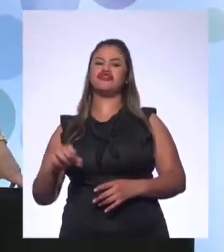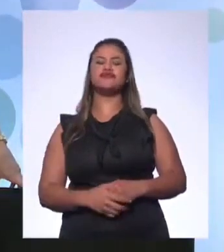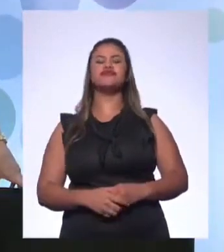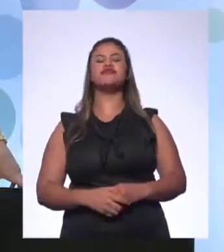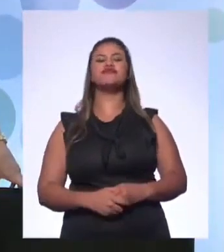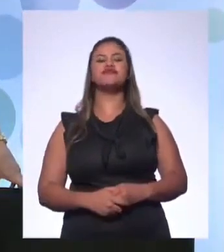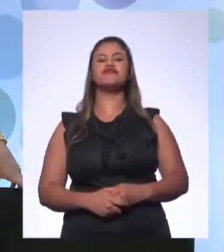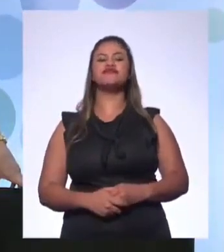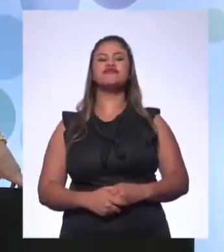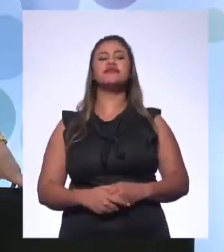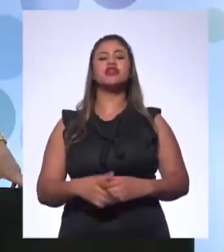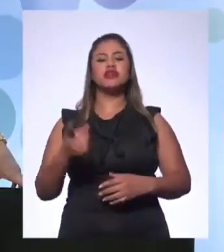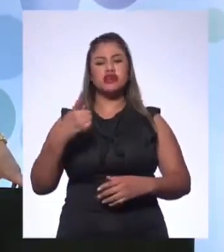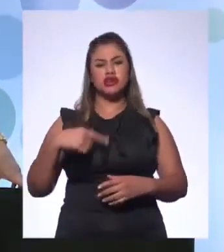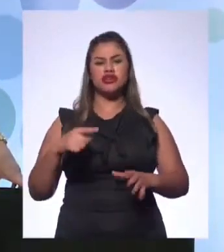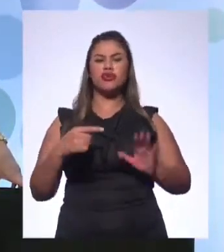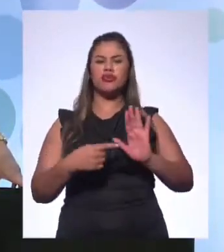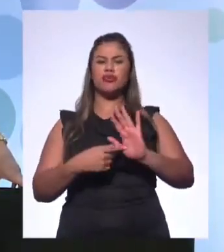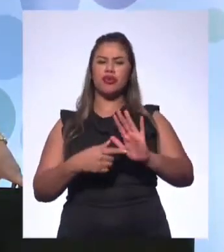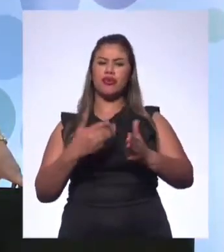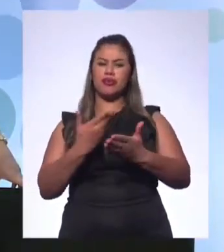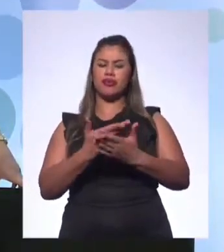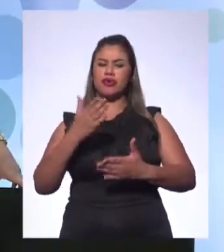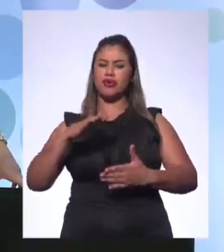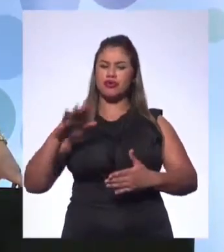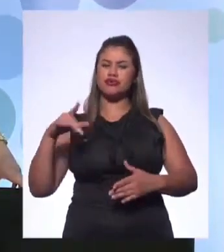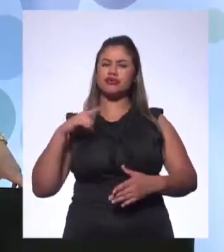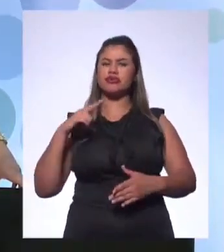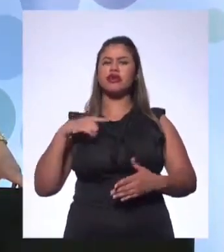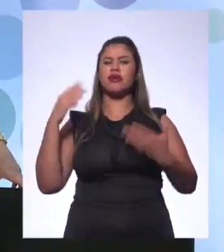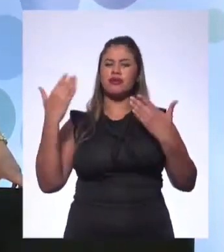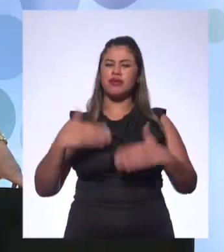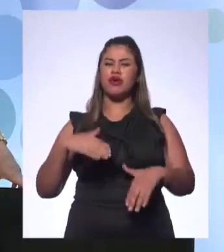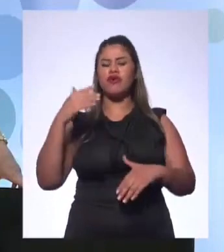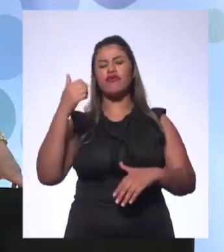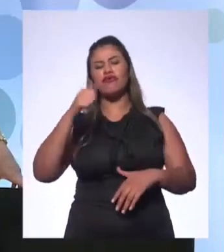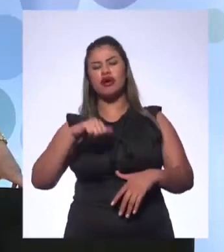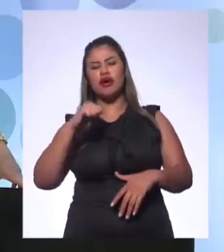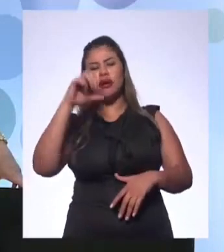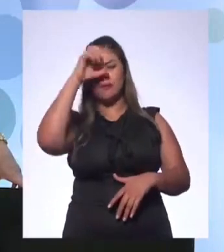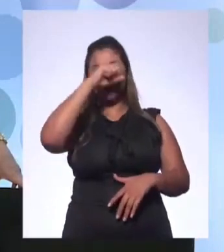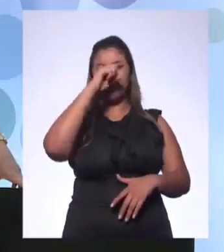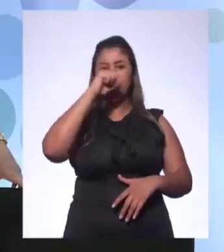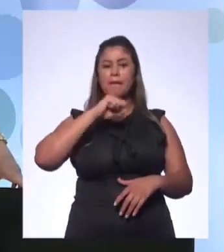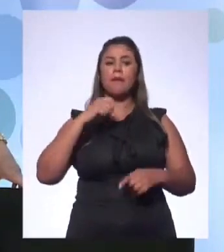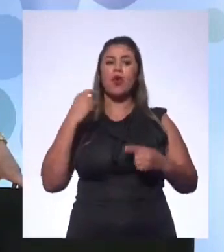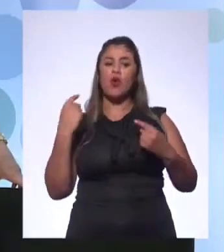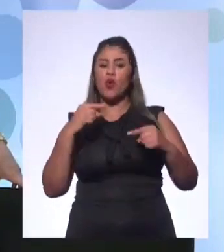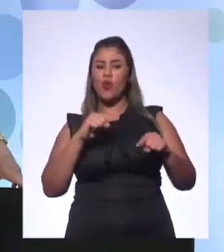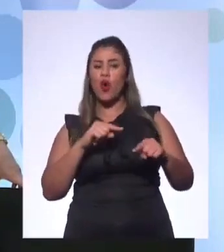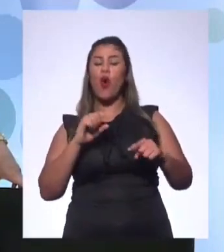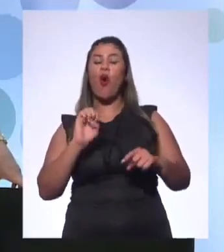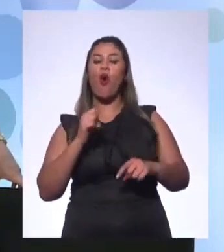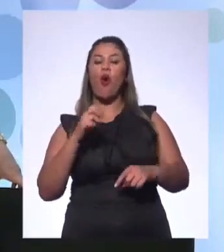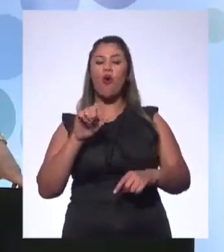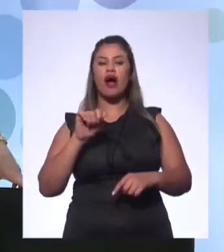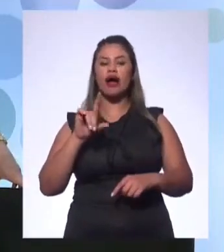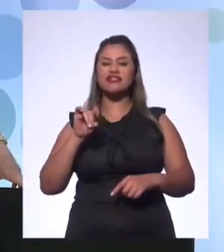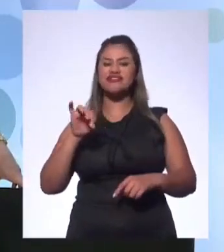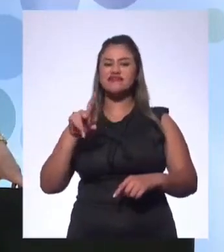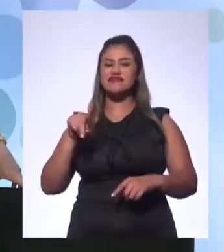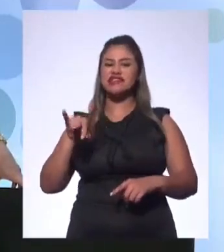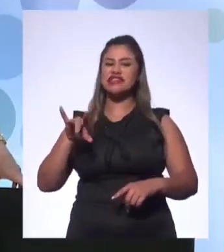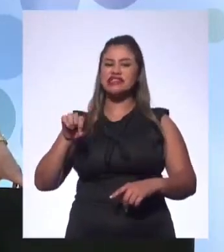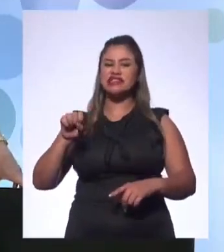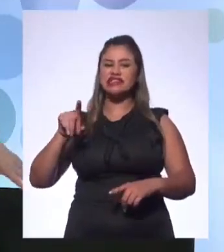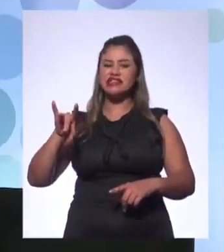A diversidade sempre aparece nas provas da avaliação da aprendizagem, oposição ou adversidade, sempre essas duas palavras. Então, eu sempre